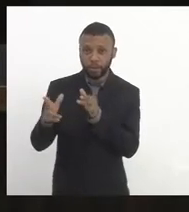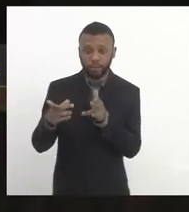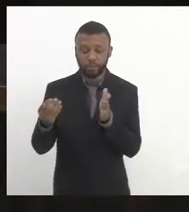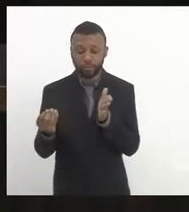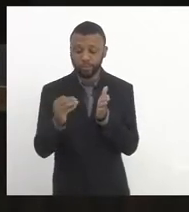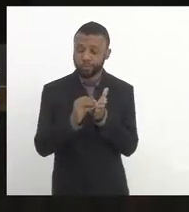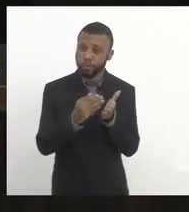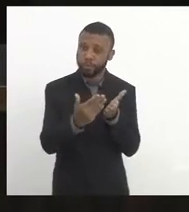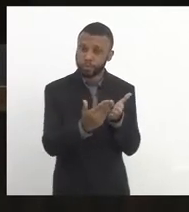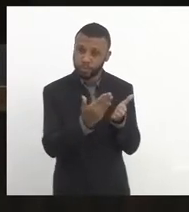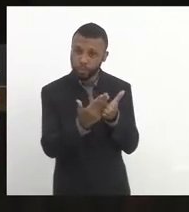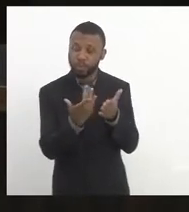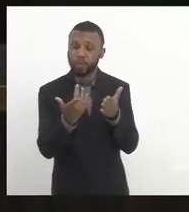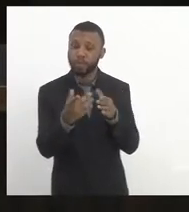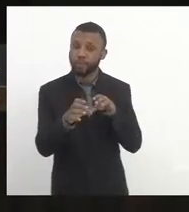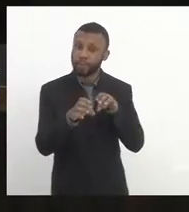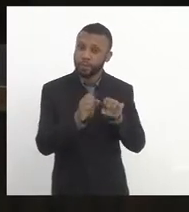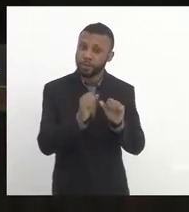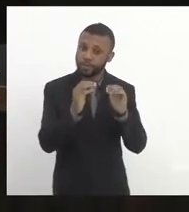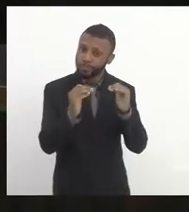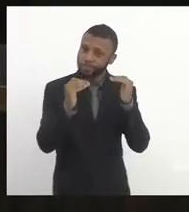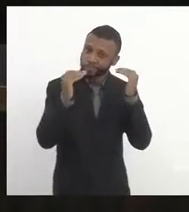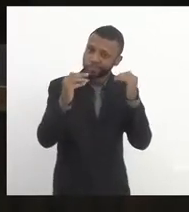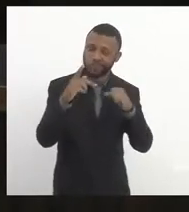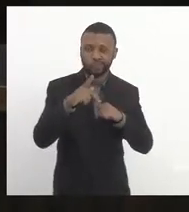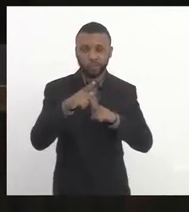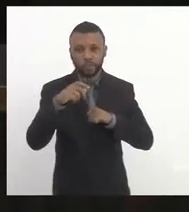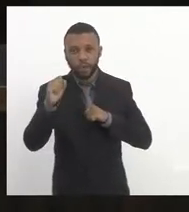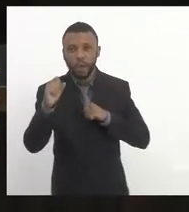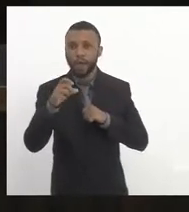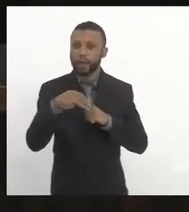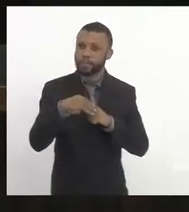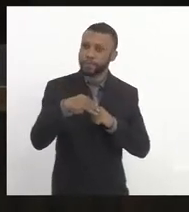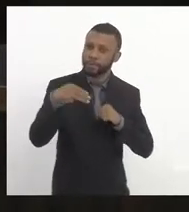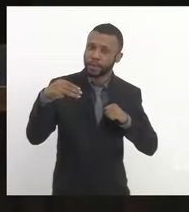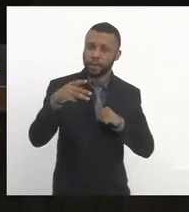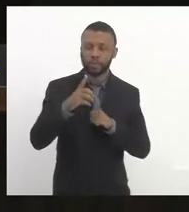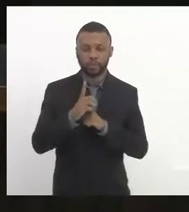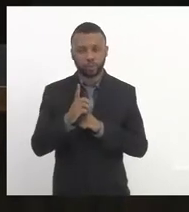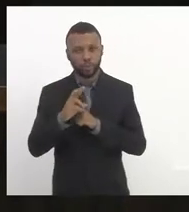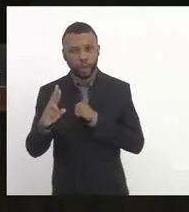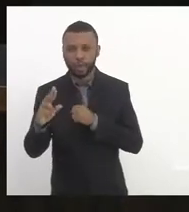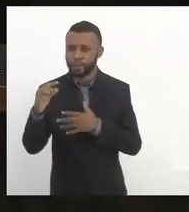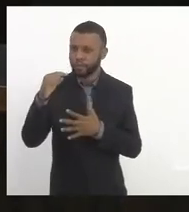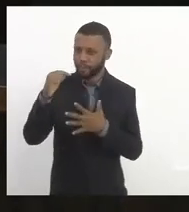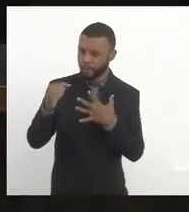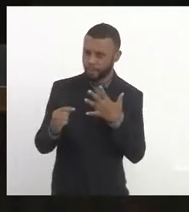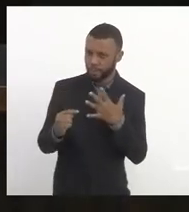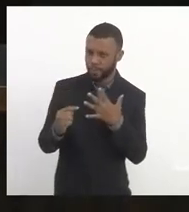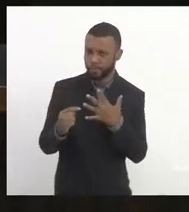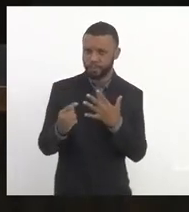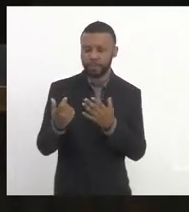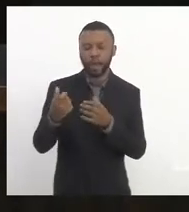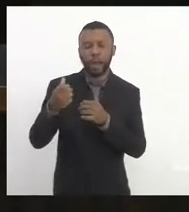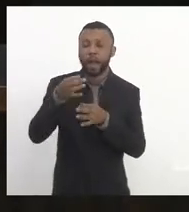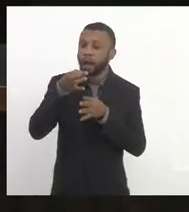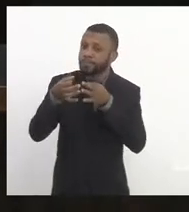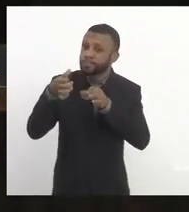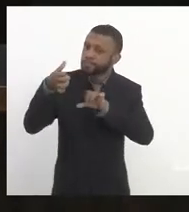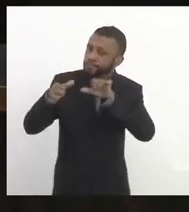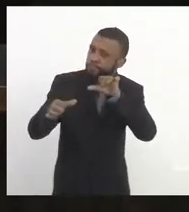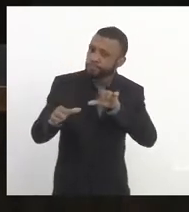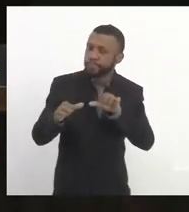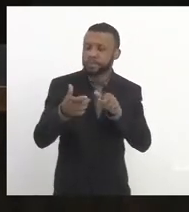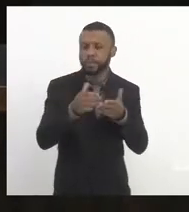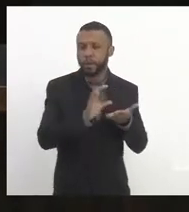com formação em nível técnico superior, pós-graduação, mestrado ou doutorado e da outras providências. Pendente de pareceres das comissões de Constituição, Justiça, de